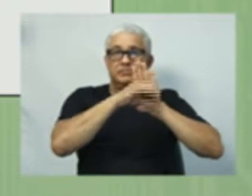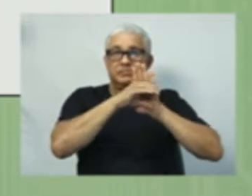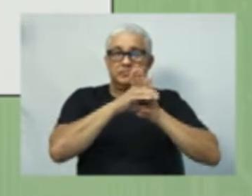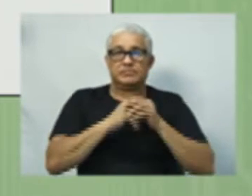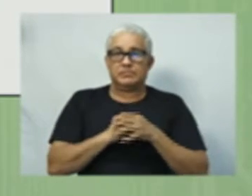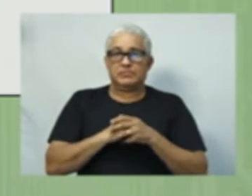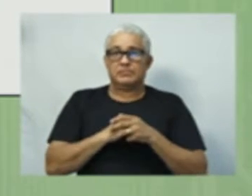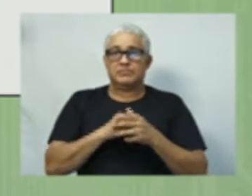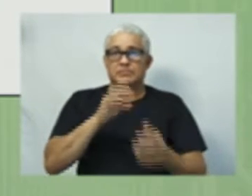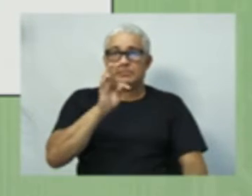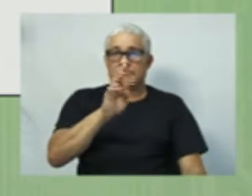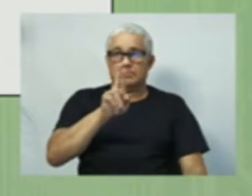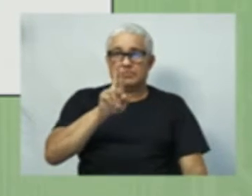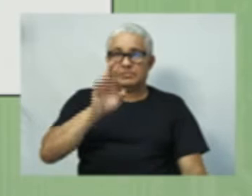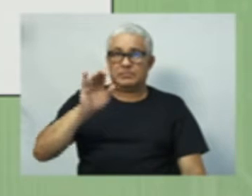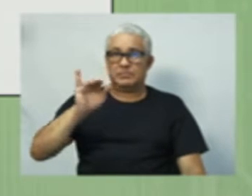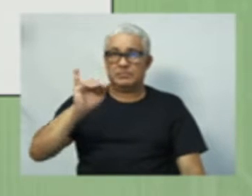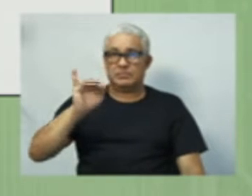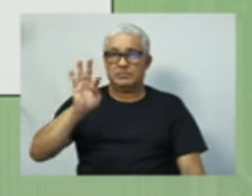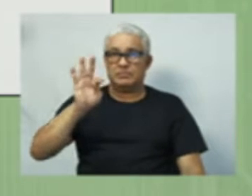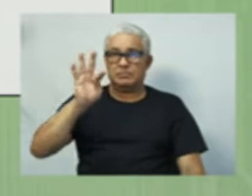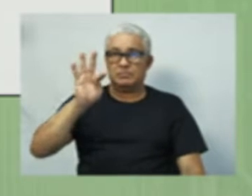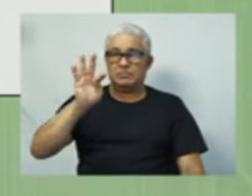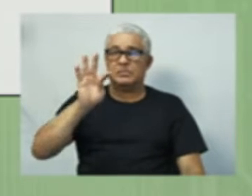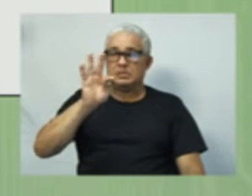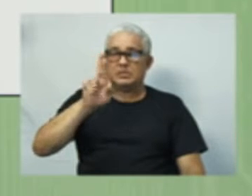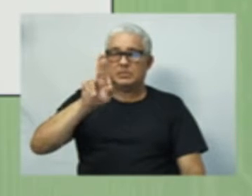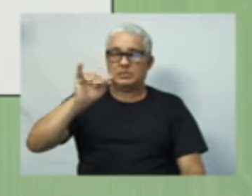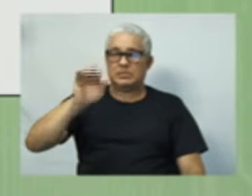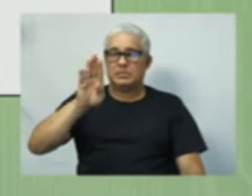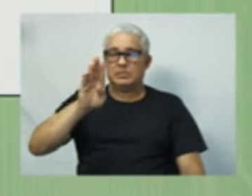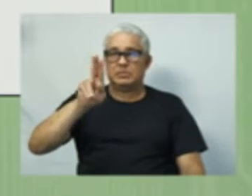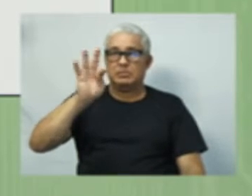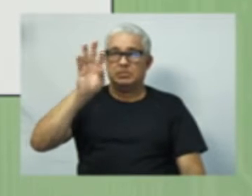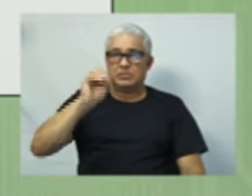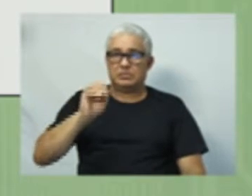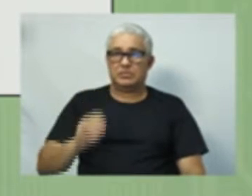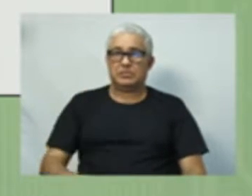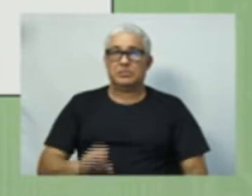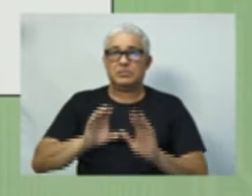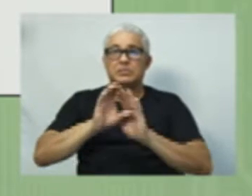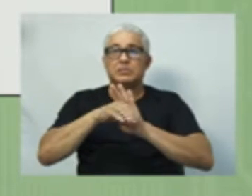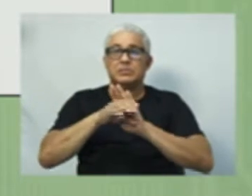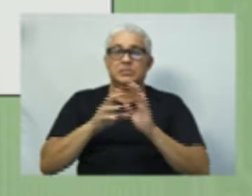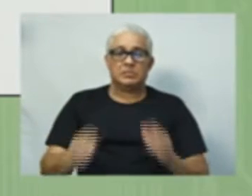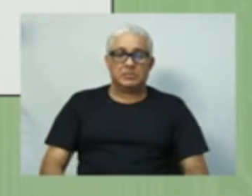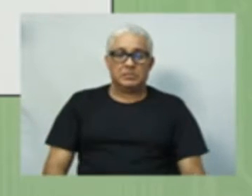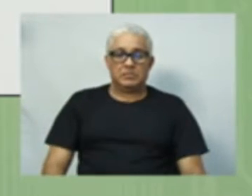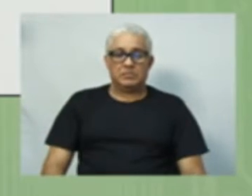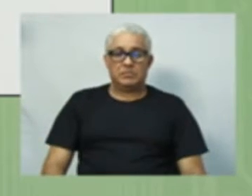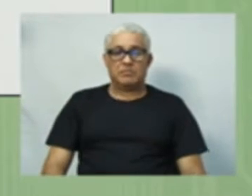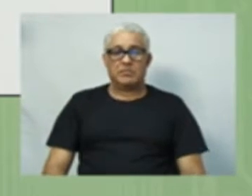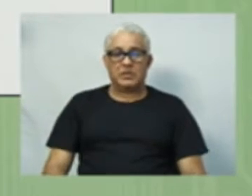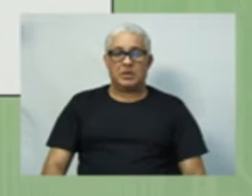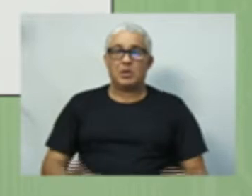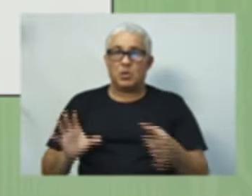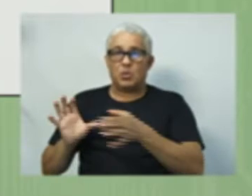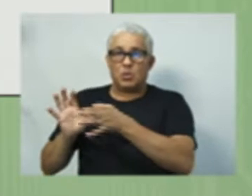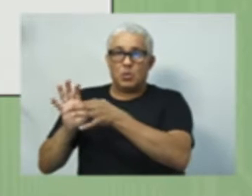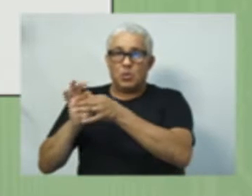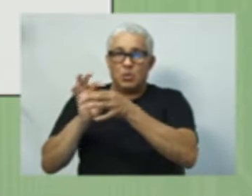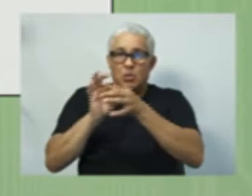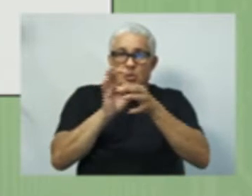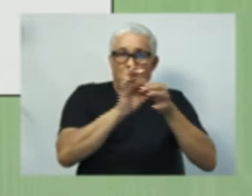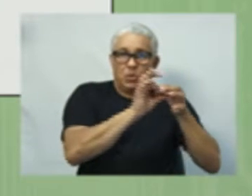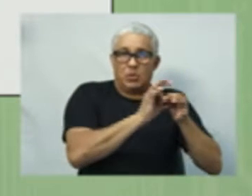de tributo? Simples. Conceito de tributo. Planejamento tributário é o conjunto de